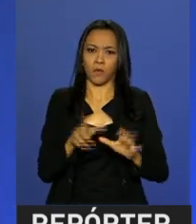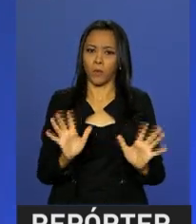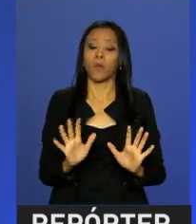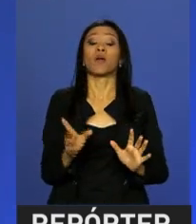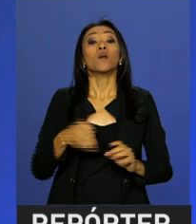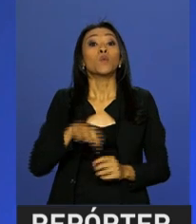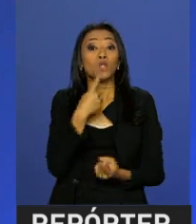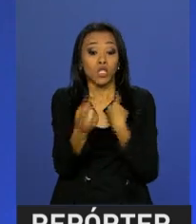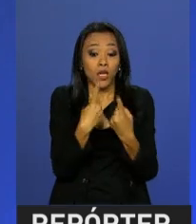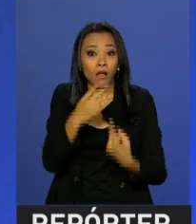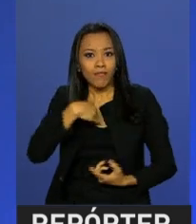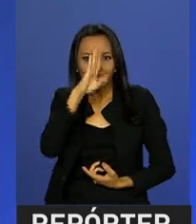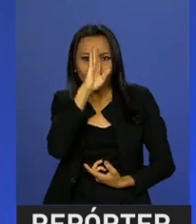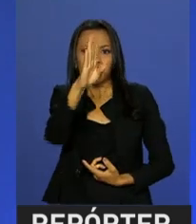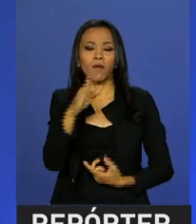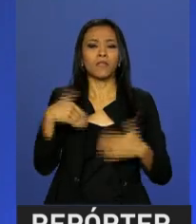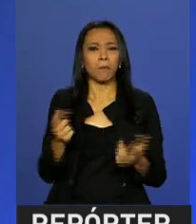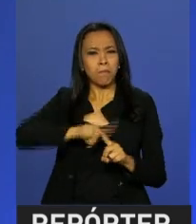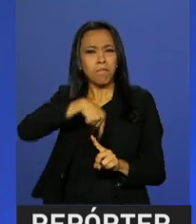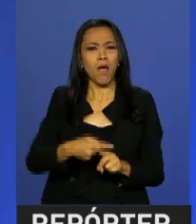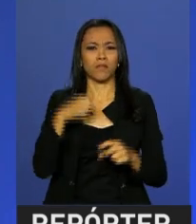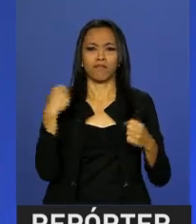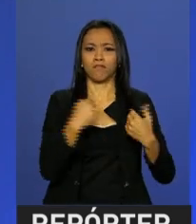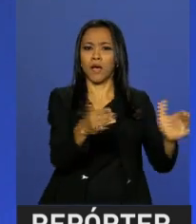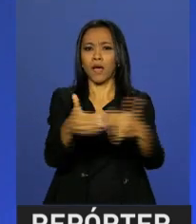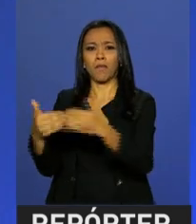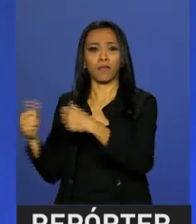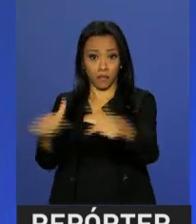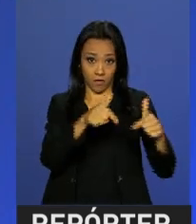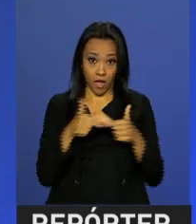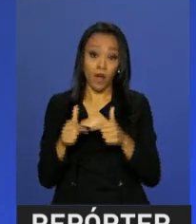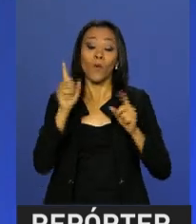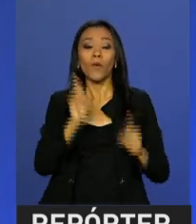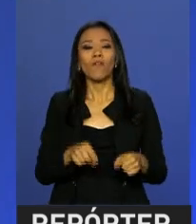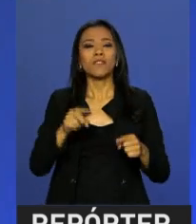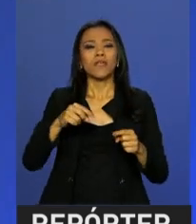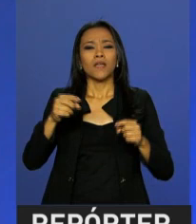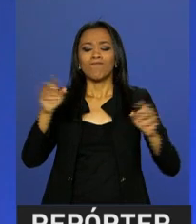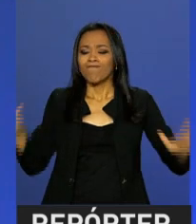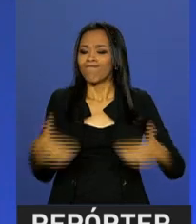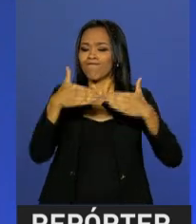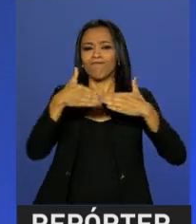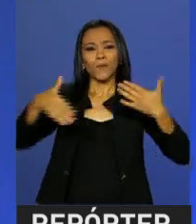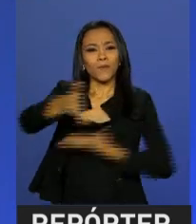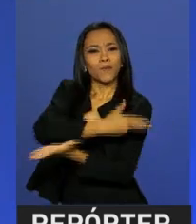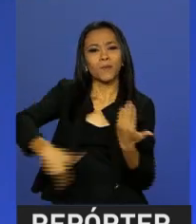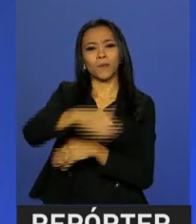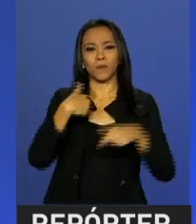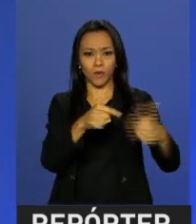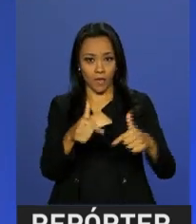palavra de ordem além de mais empregos o resultado será mais harmonia na relação de trabalho e